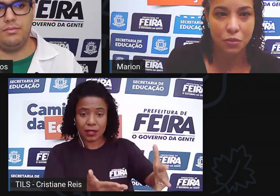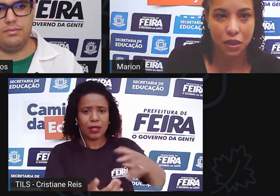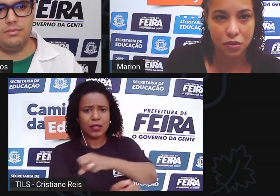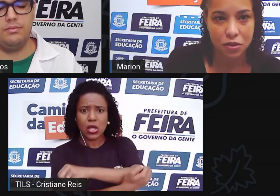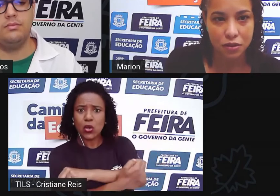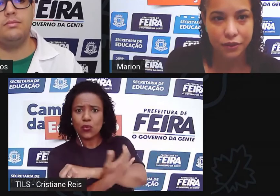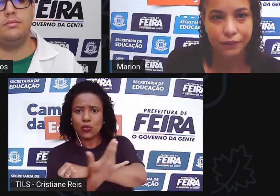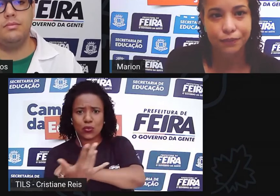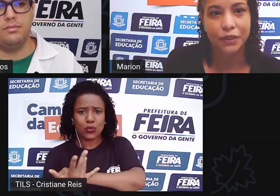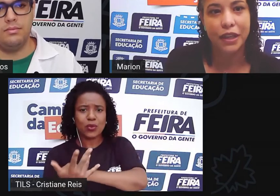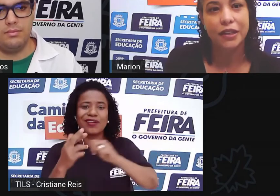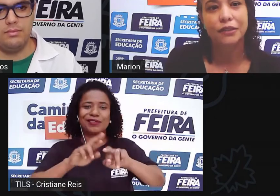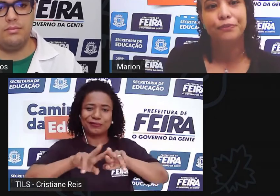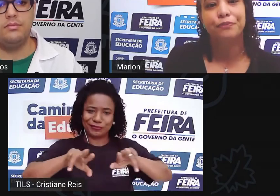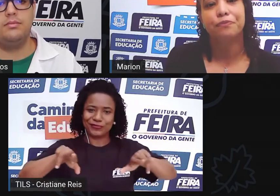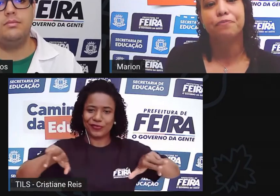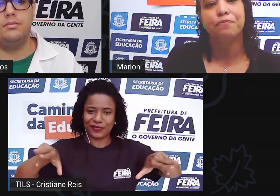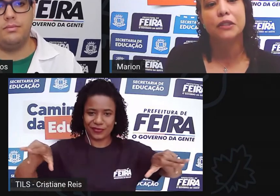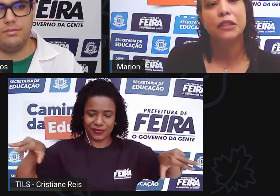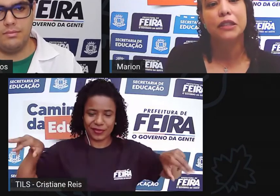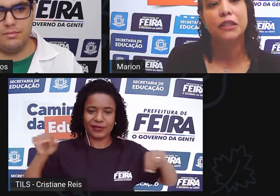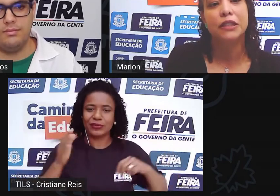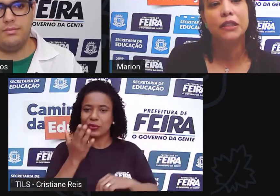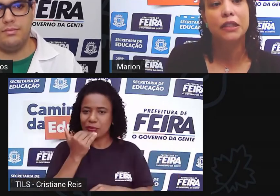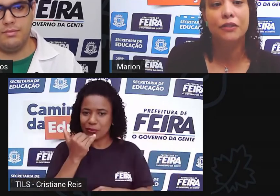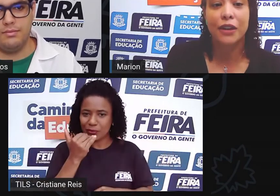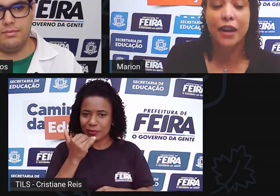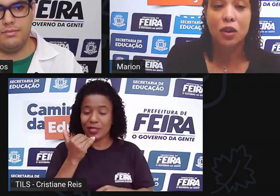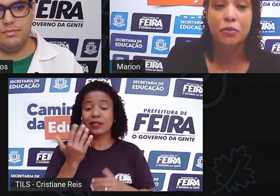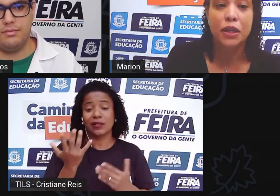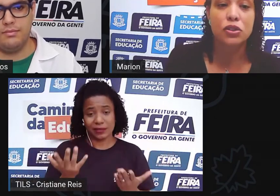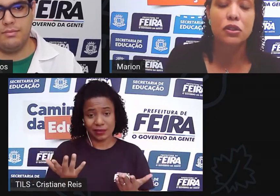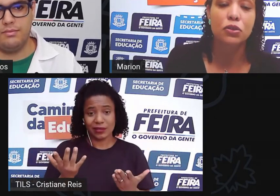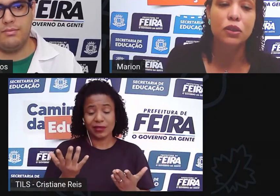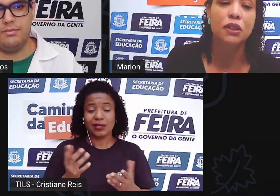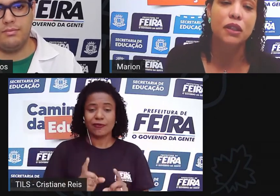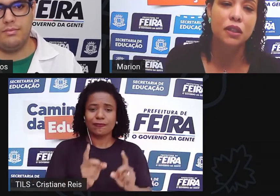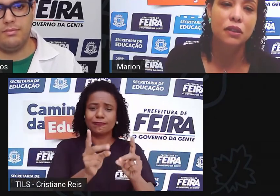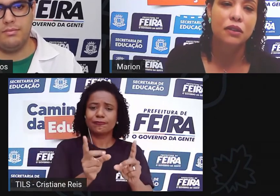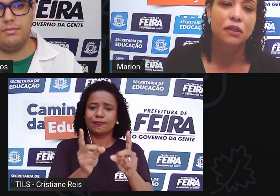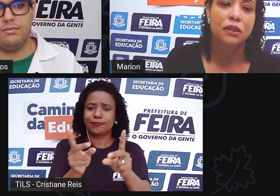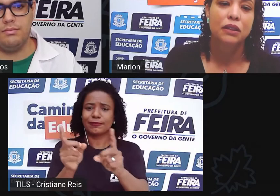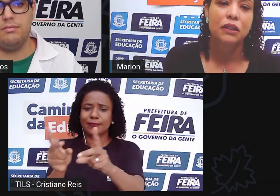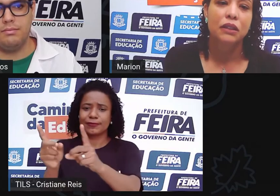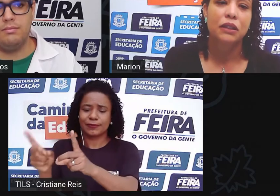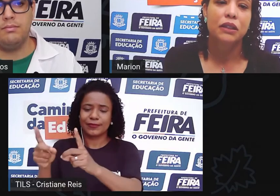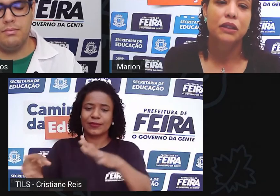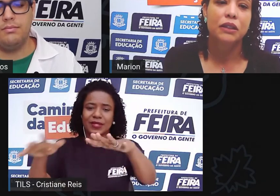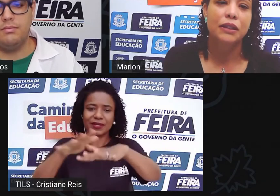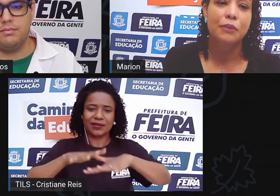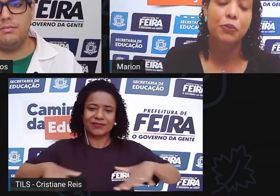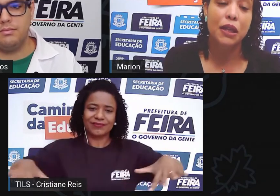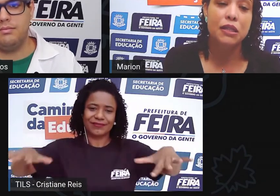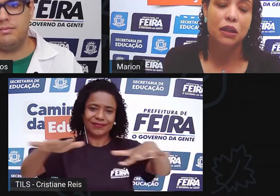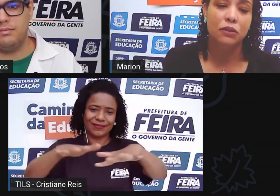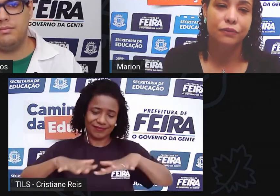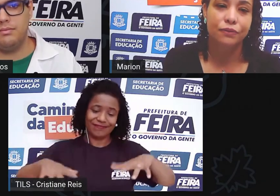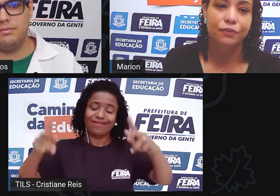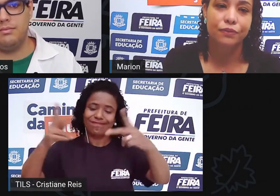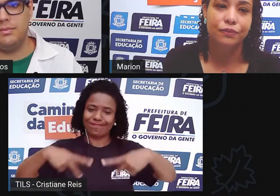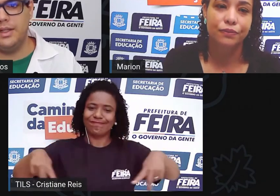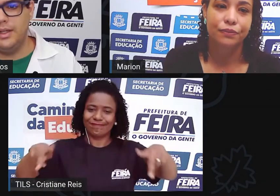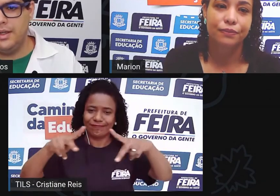de alimentos, né? Que vai realmente nutrir a população.